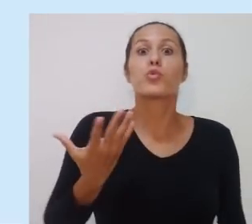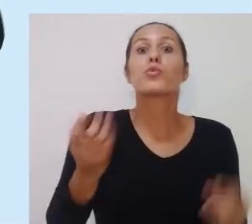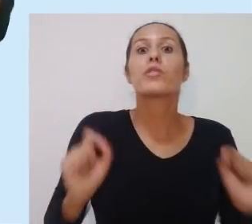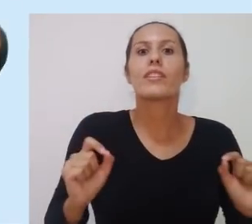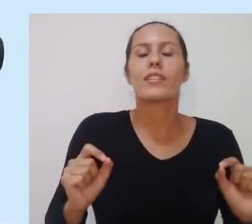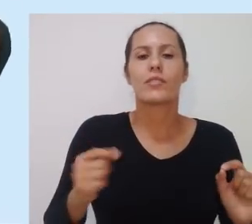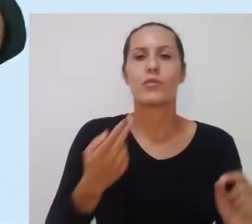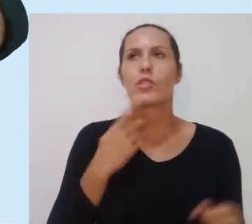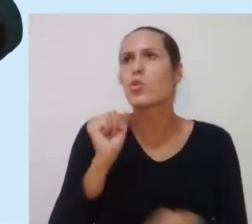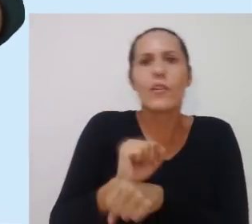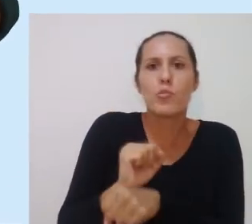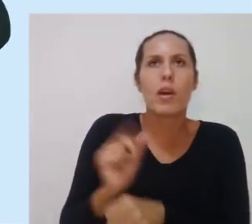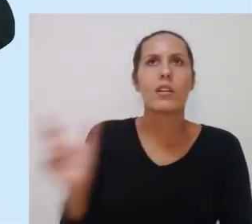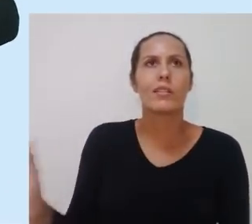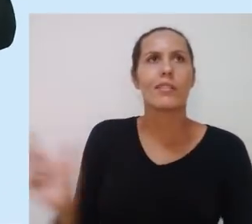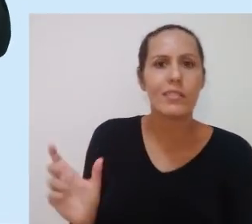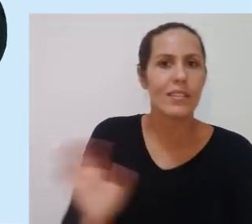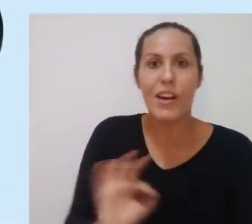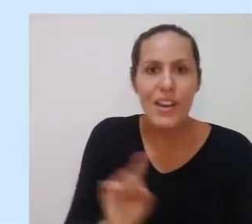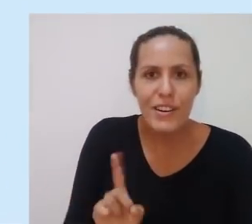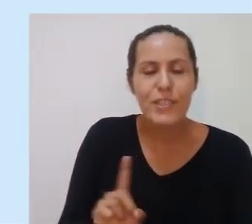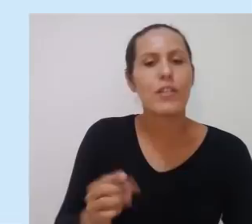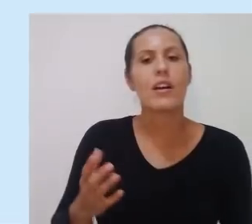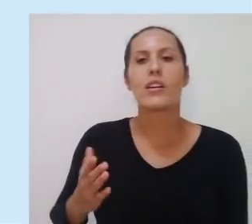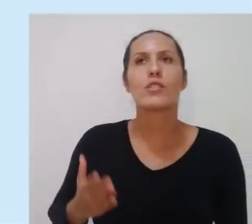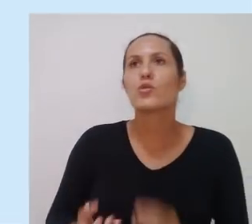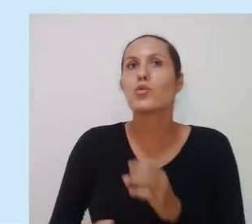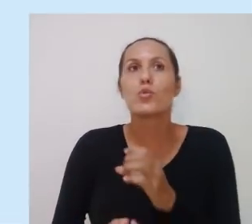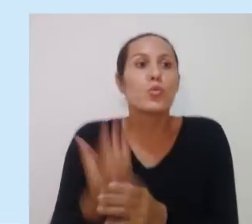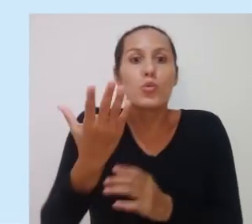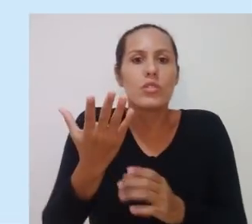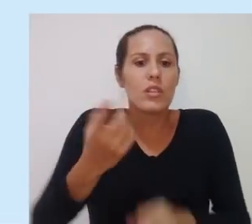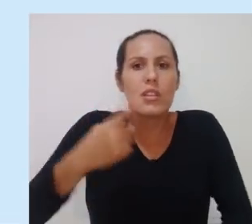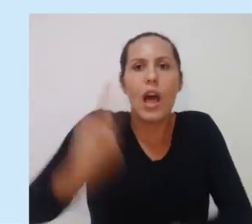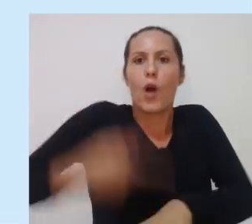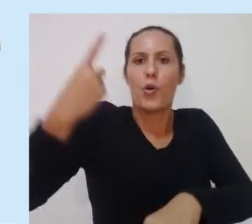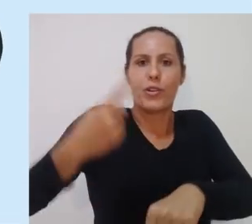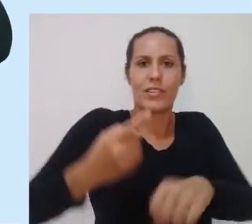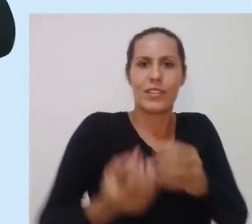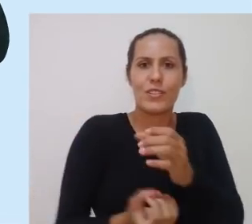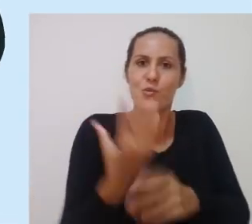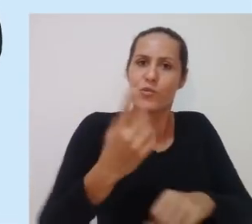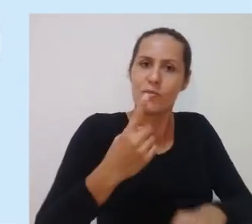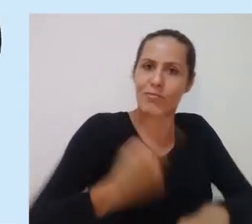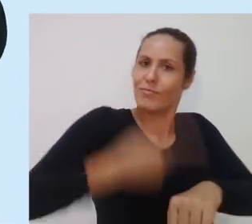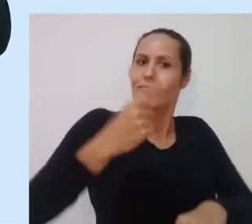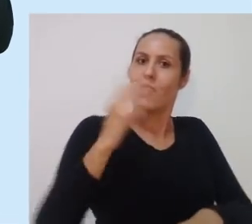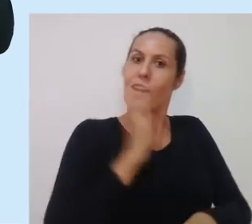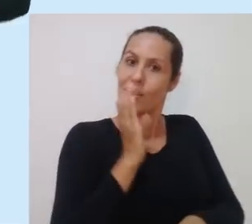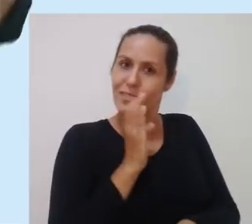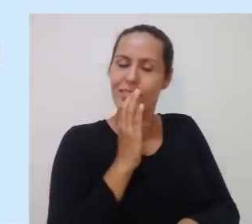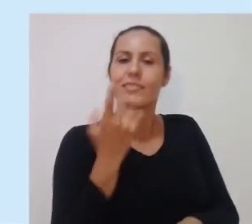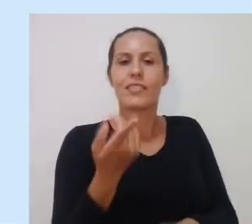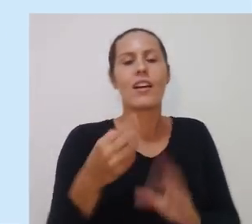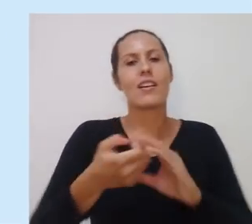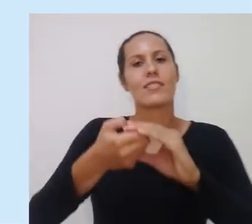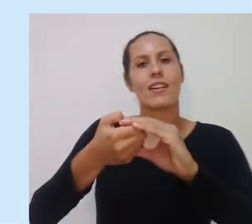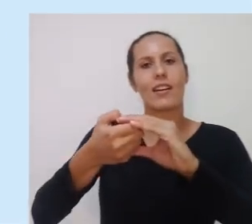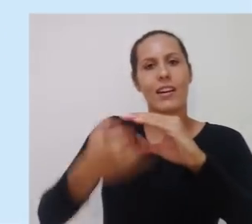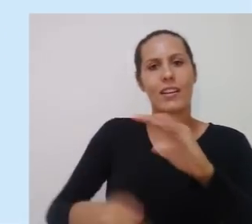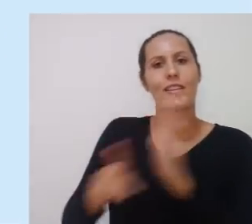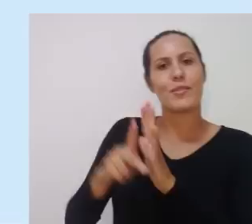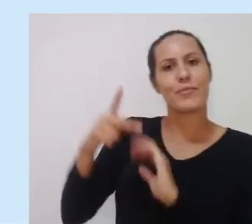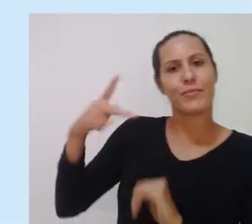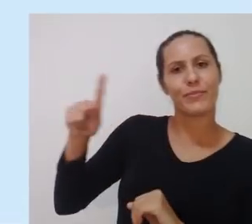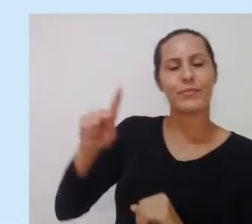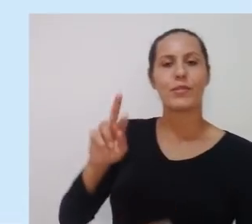sabe que de repente é aquilo que surge que você não estava esperando. É aquilo que surge assim na hora.